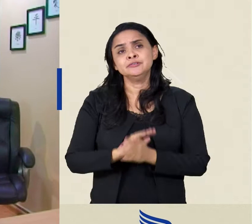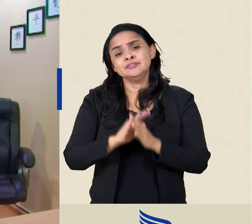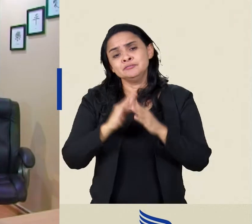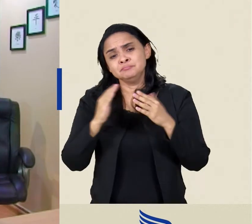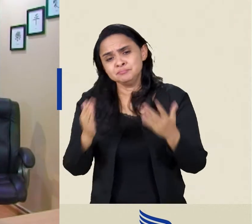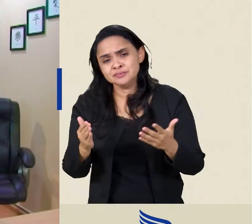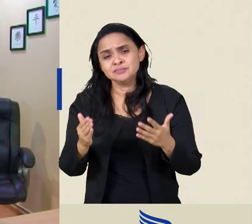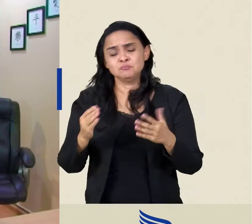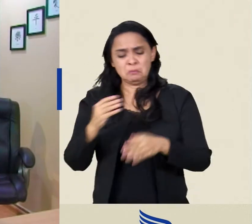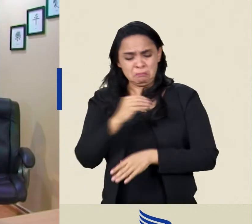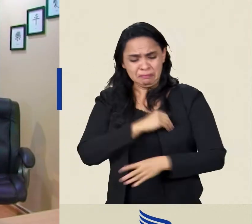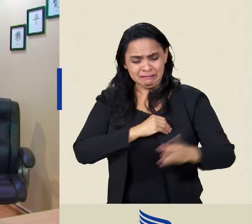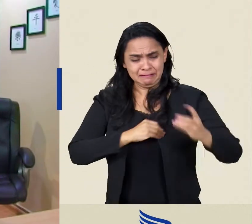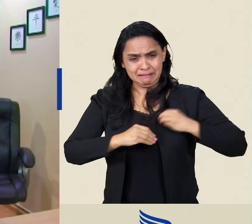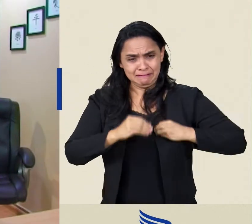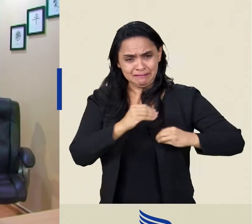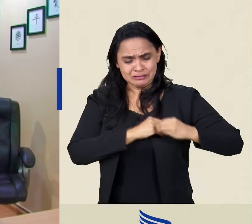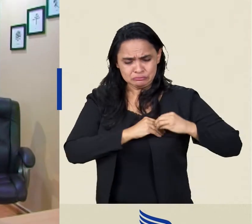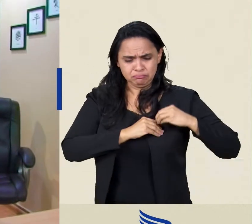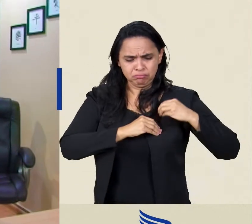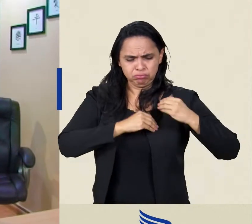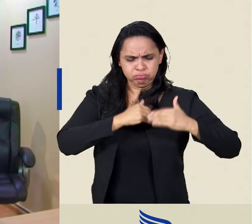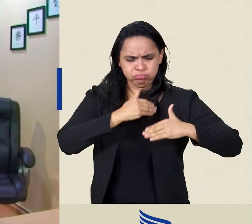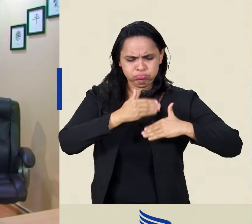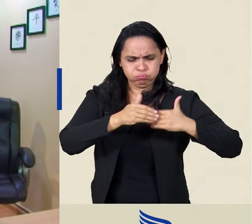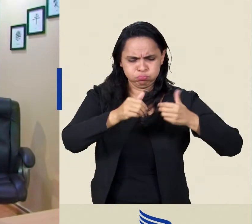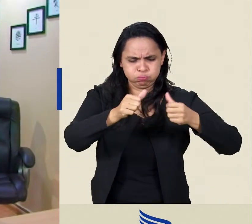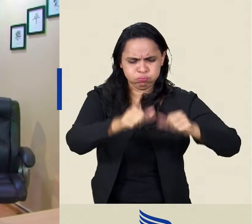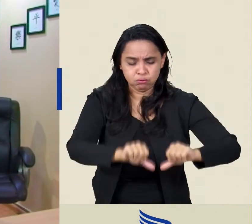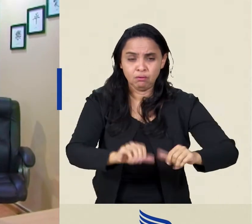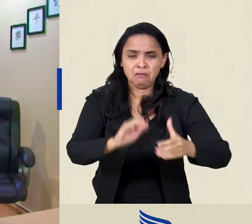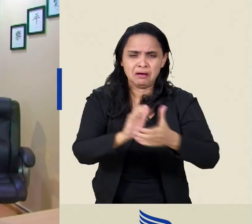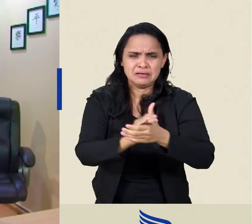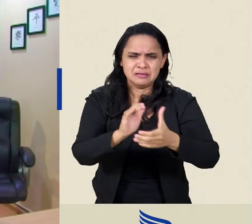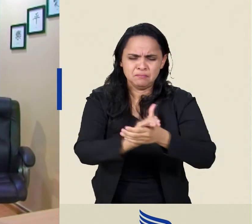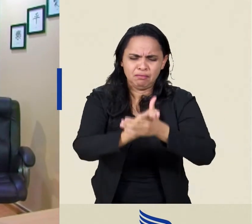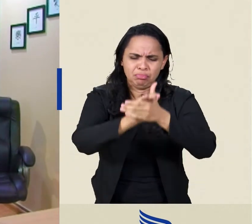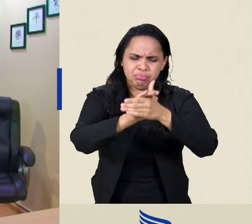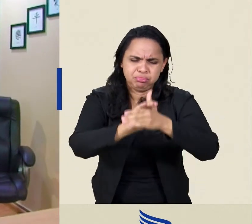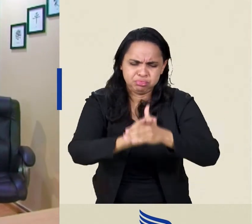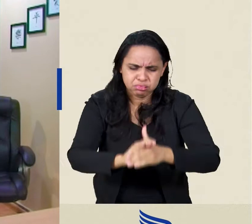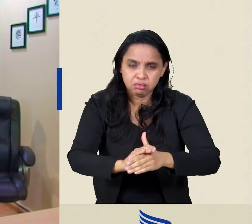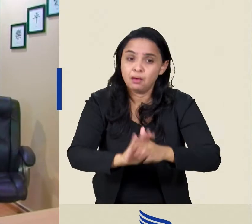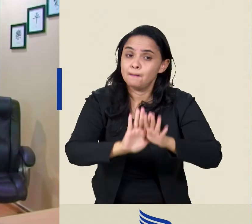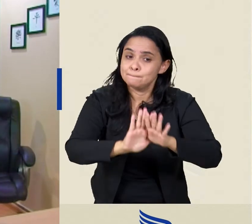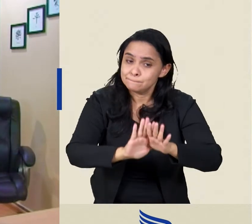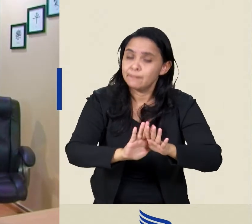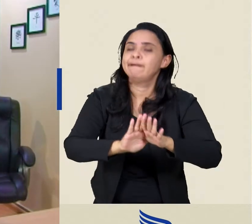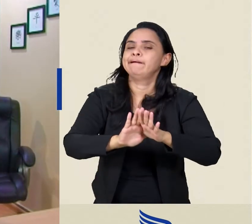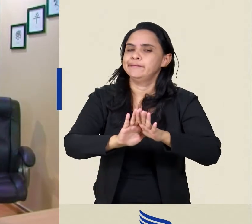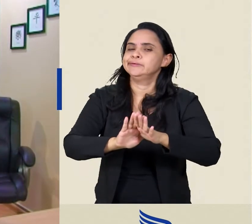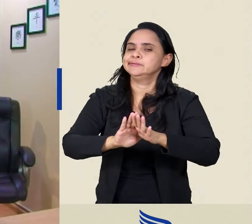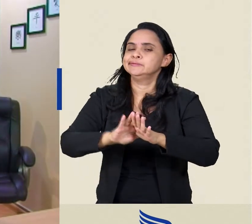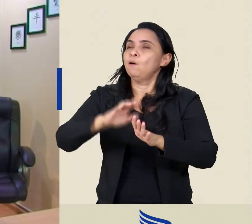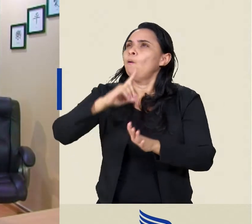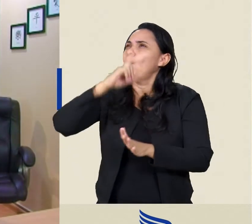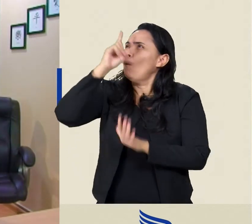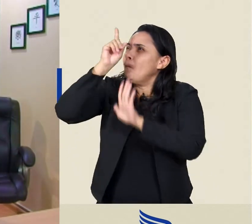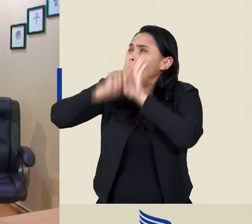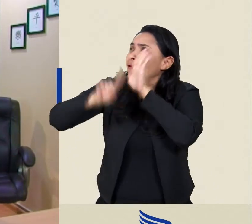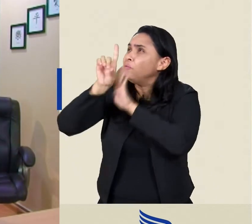pelo pecado, essa instituição original divina deve ser restaurada à sua